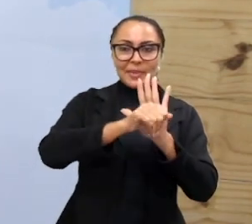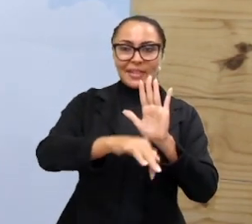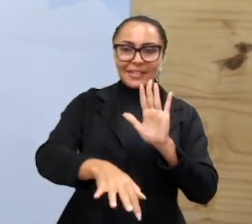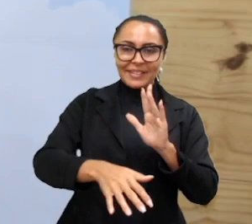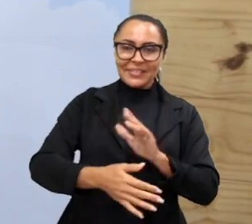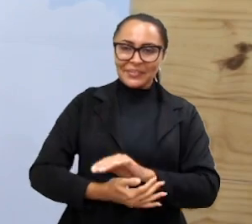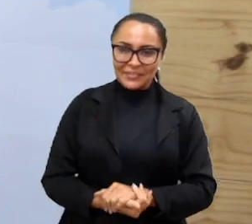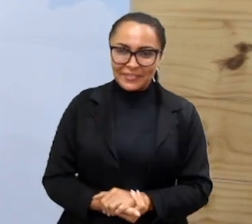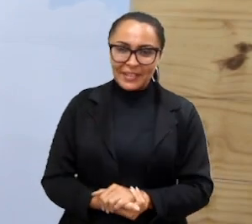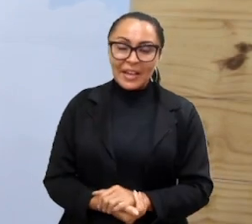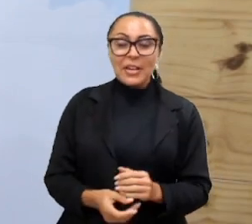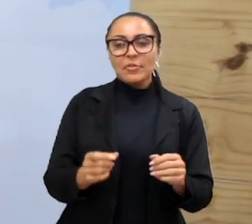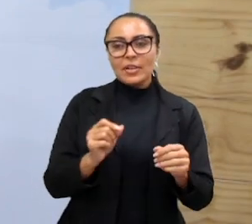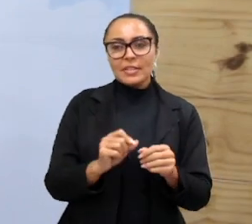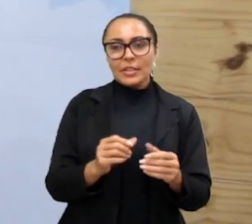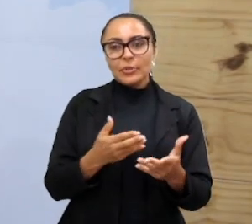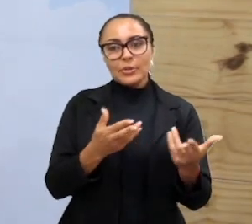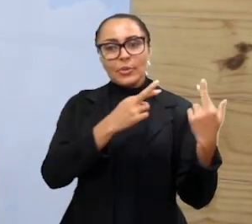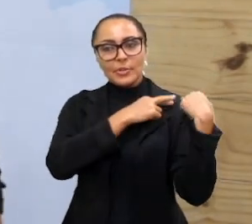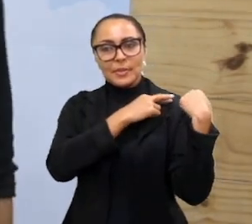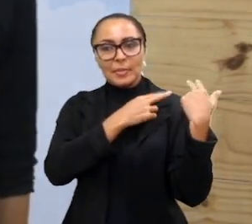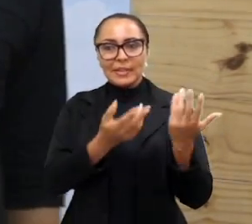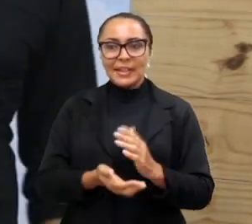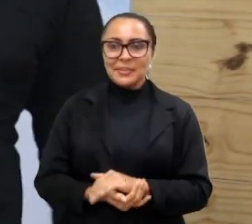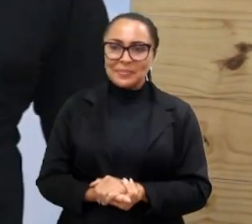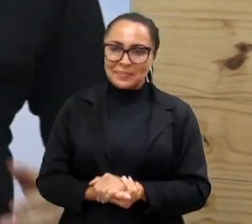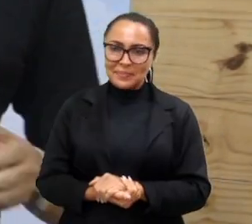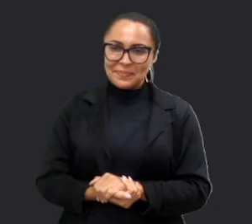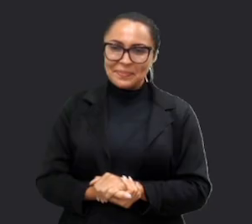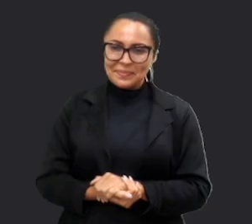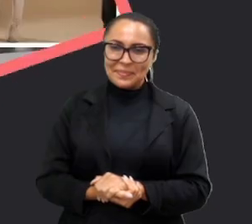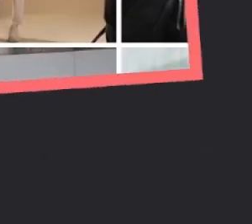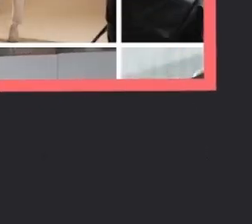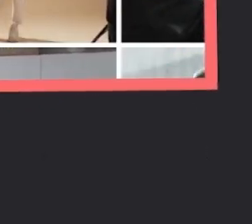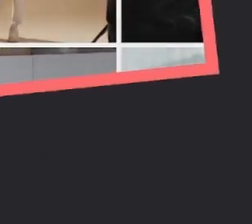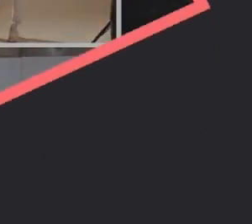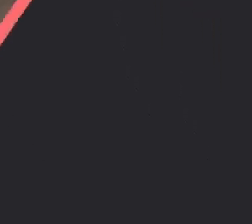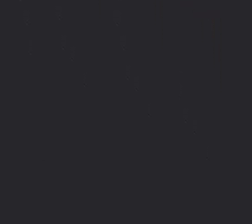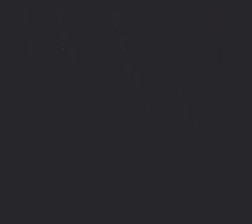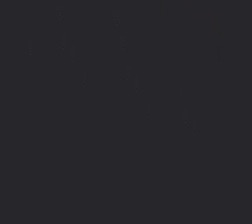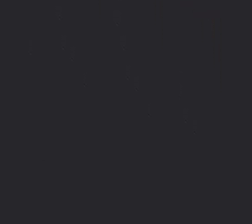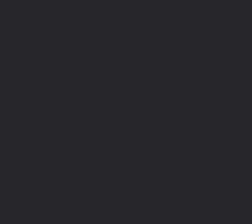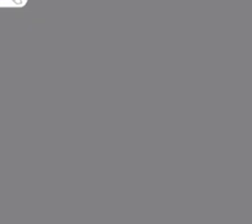conteúdo, mas fazendo isso com responsabilidade.